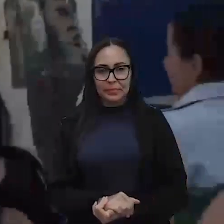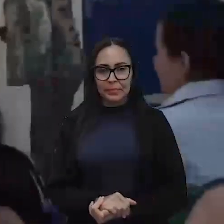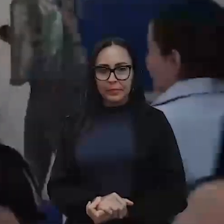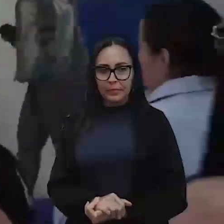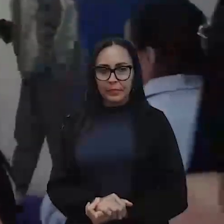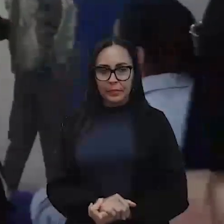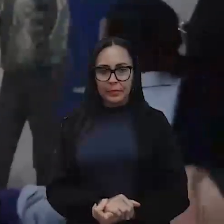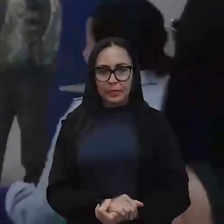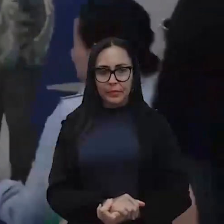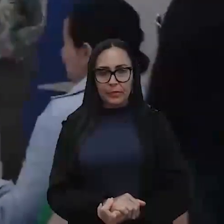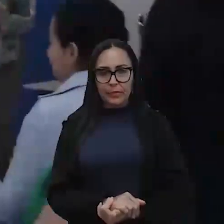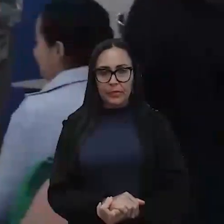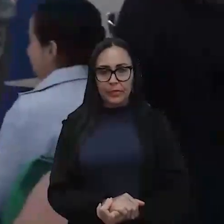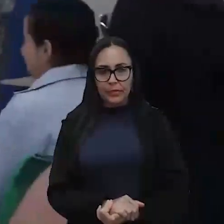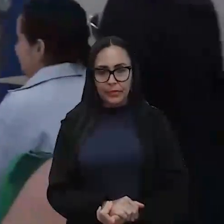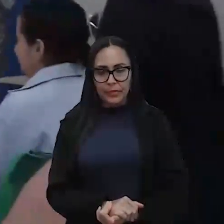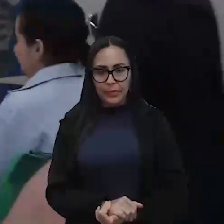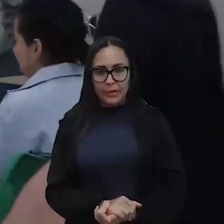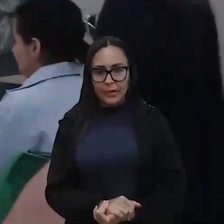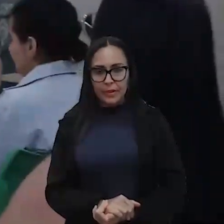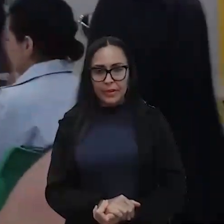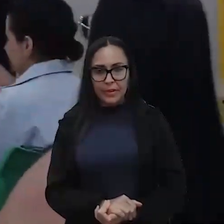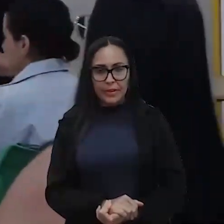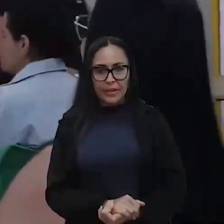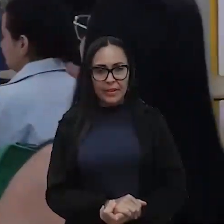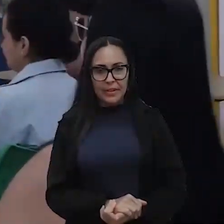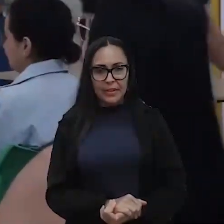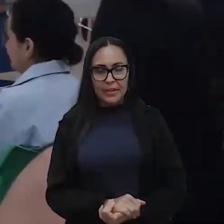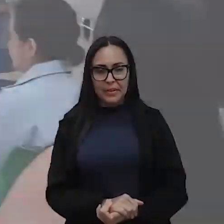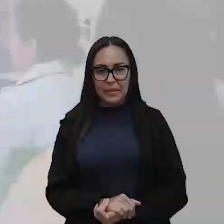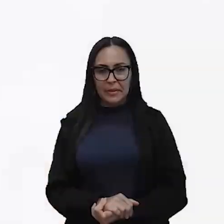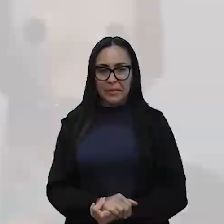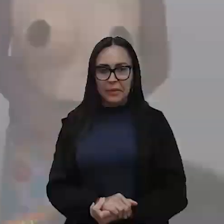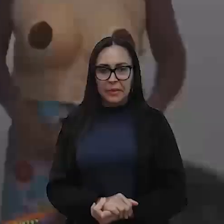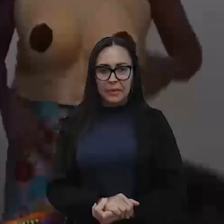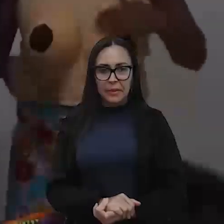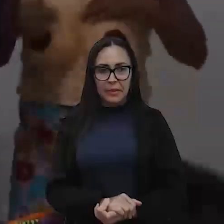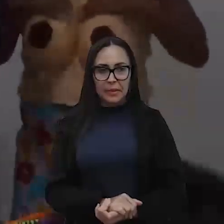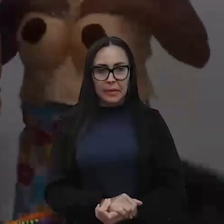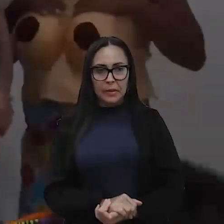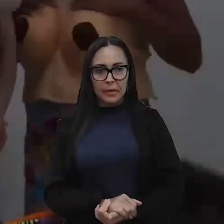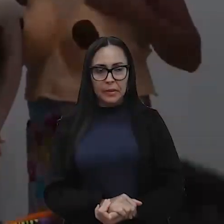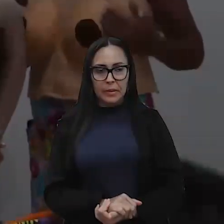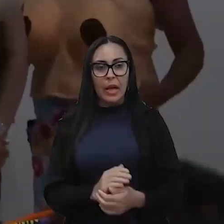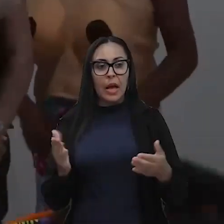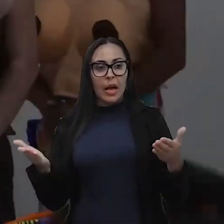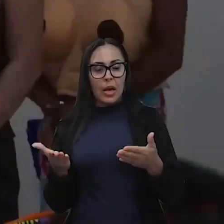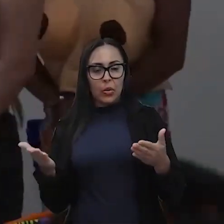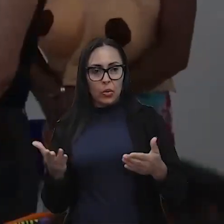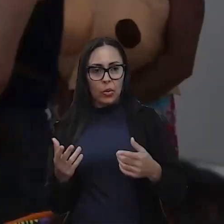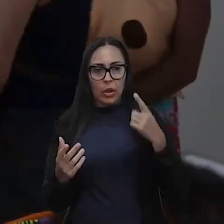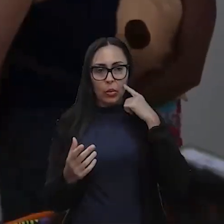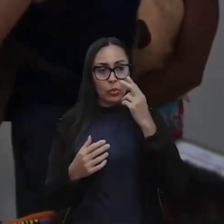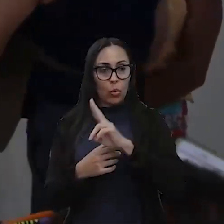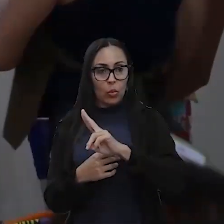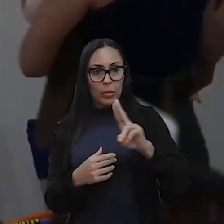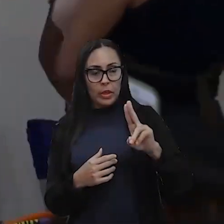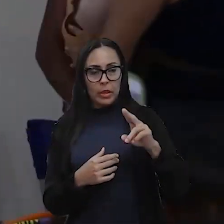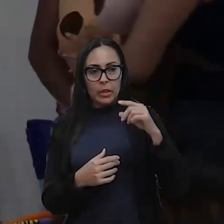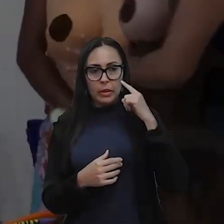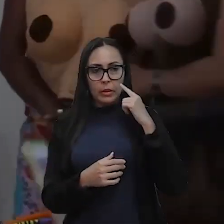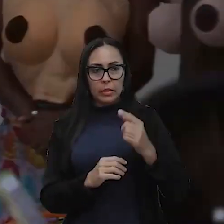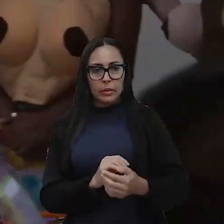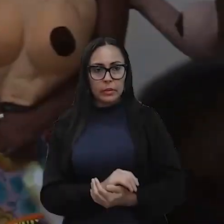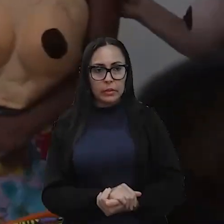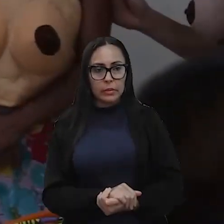Tiveram um peitinho bem bonito. Quem vem? Meninas, como é o nome de vocês, que eu não conheço? Fica ali, eu fico